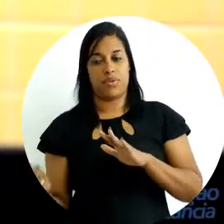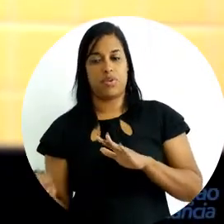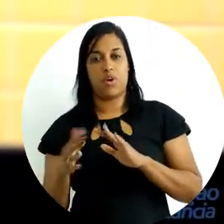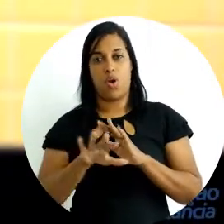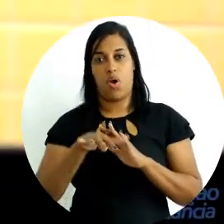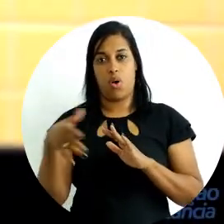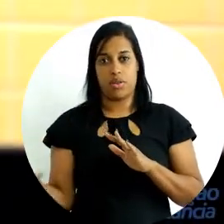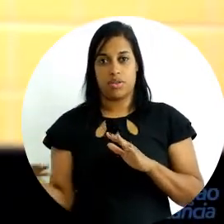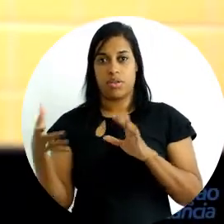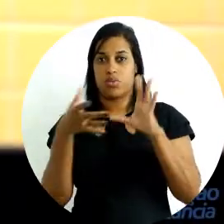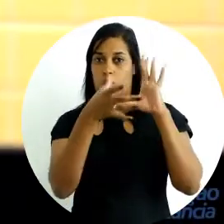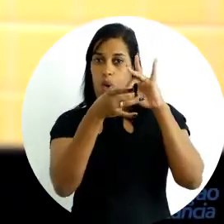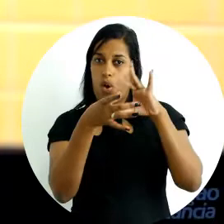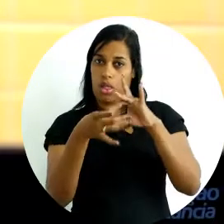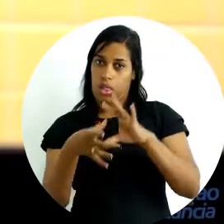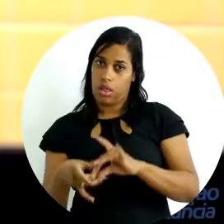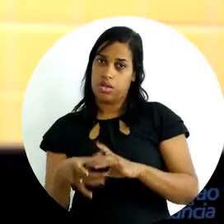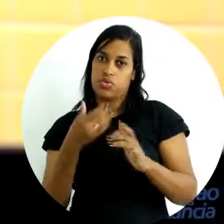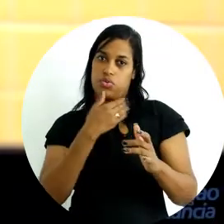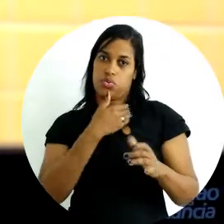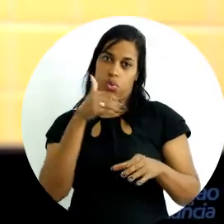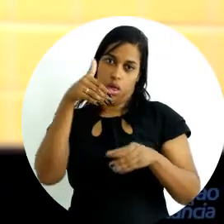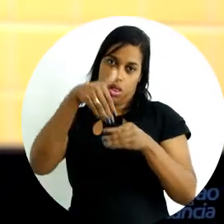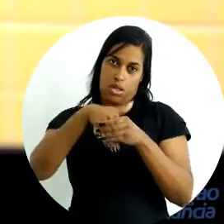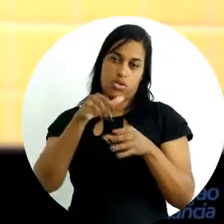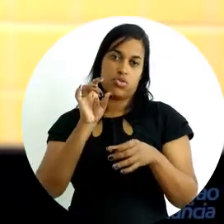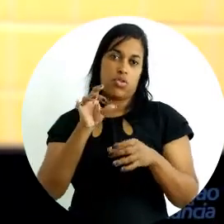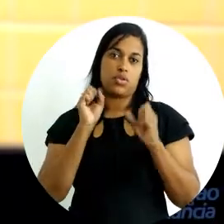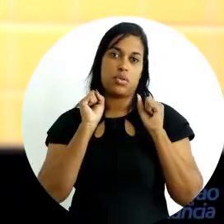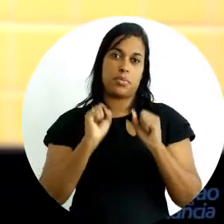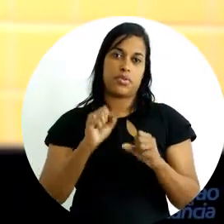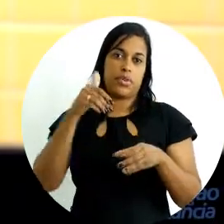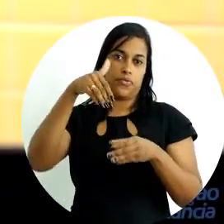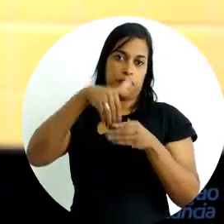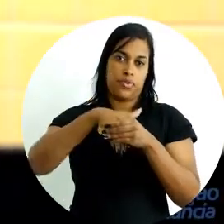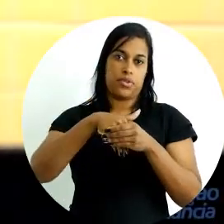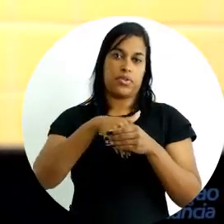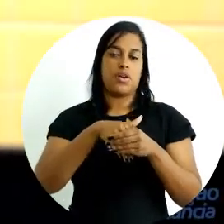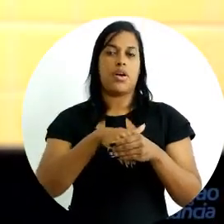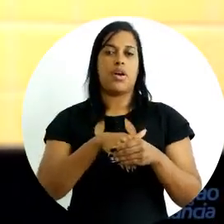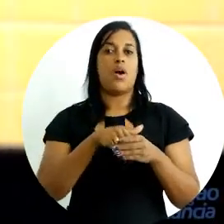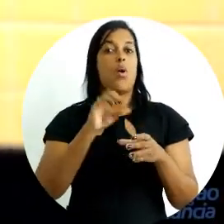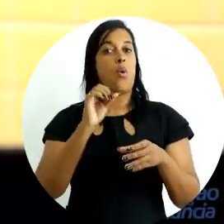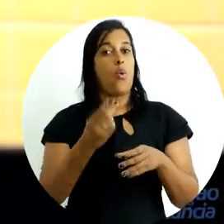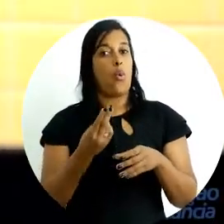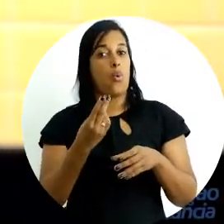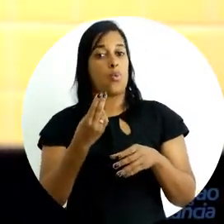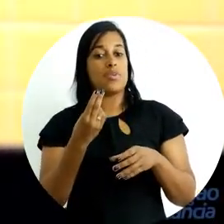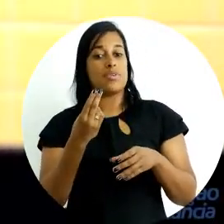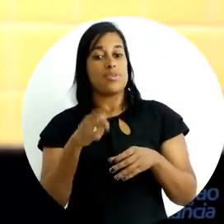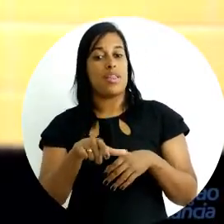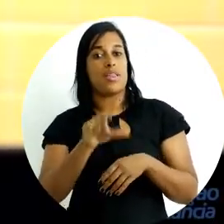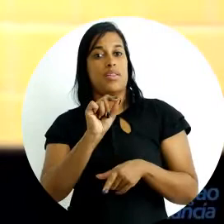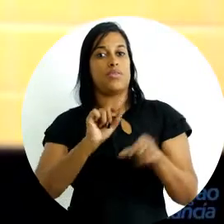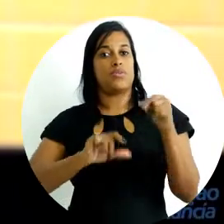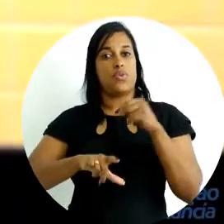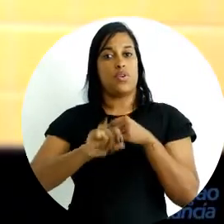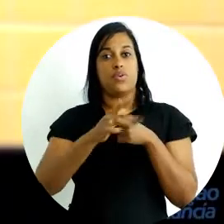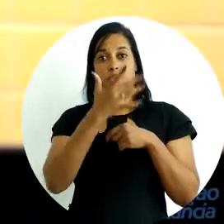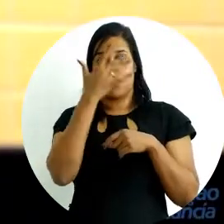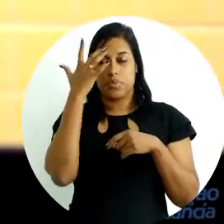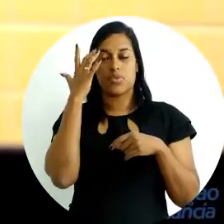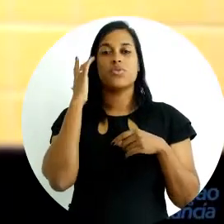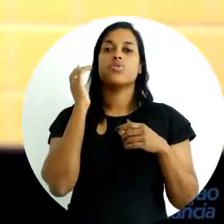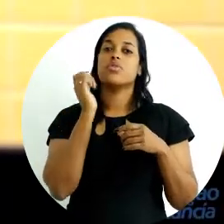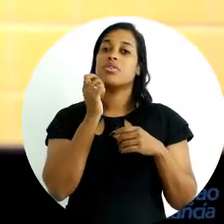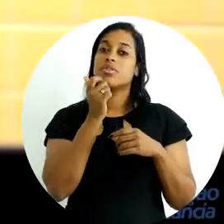estava fora do contexto eleitoral, pois neste período só se podia votar ou ser votado